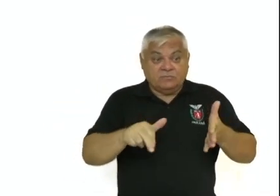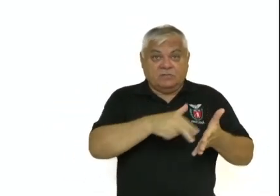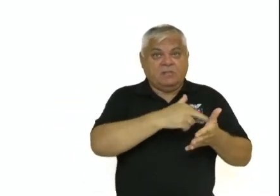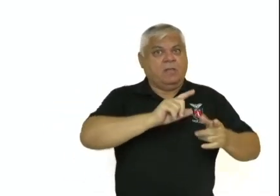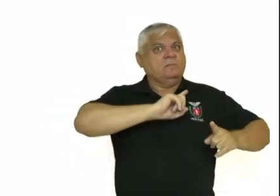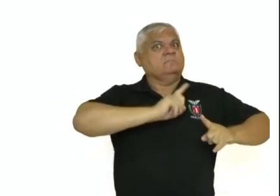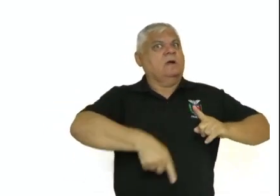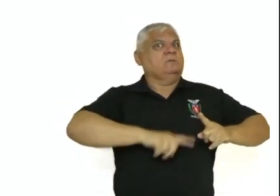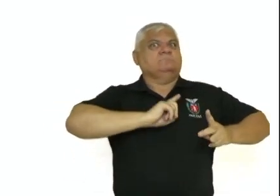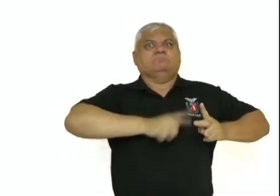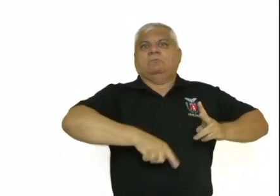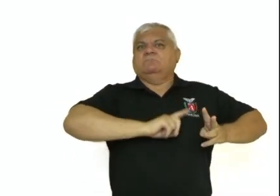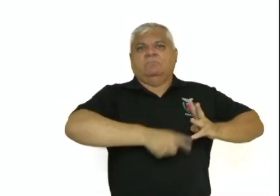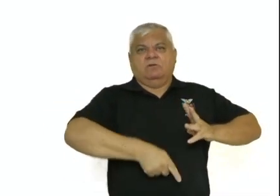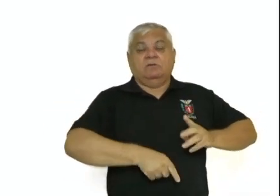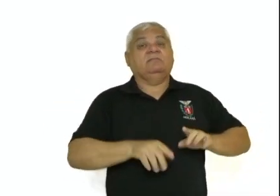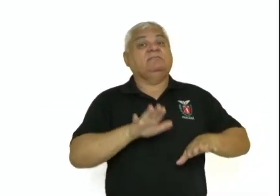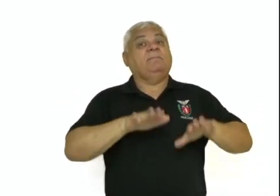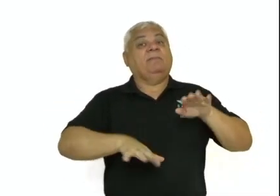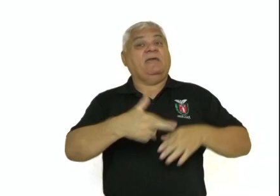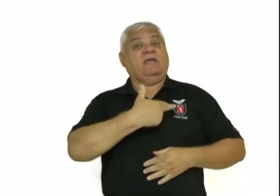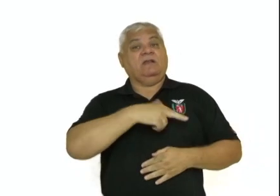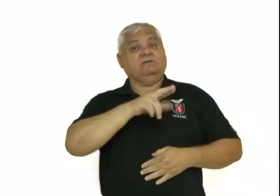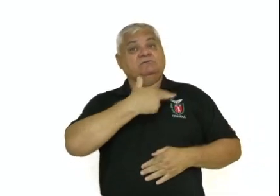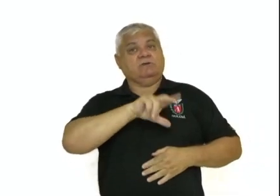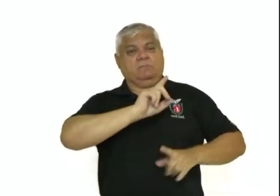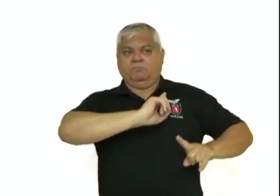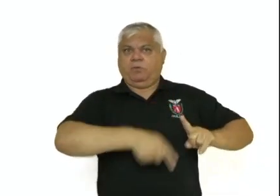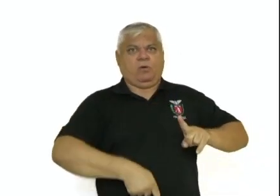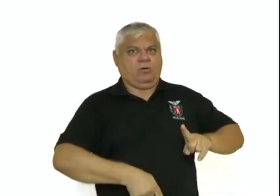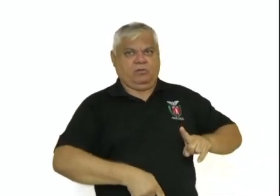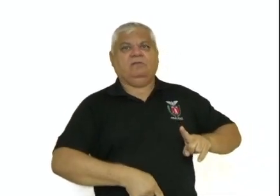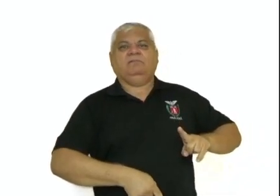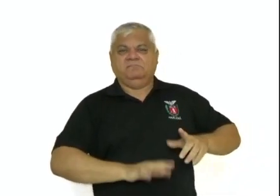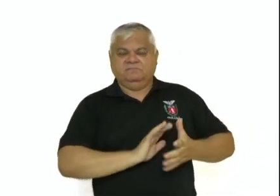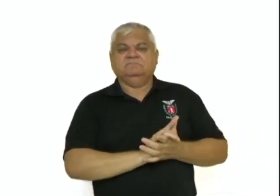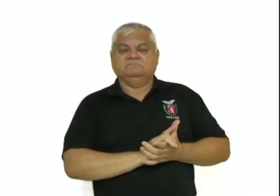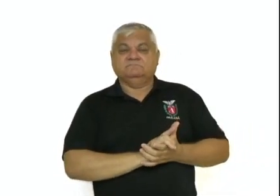proibido, dependendo de uma religião ali que proibia a dança, né?